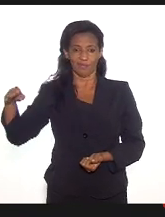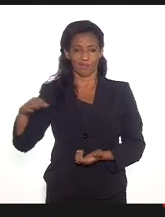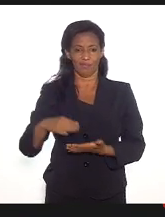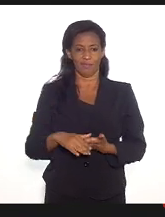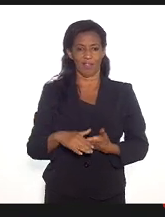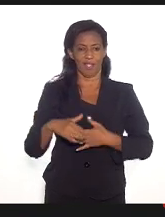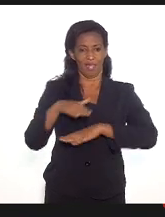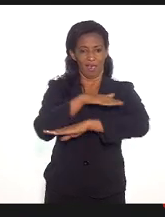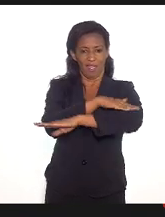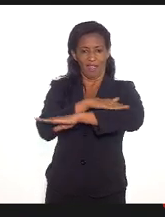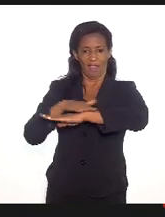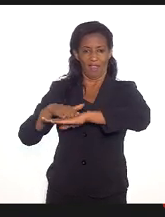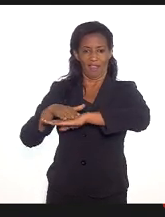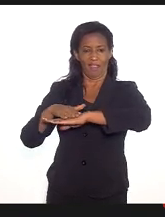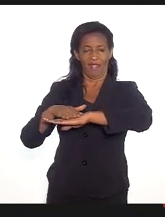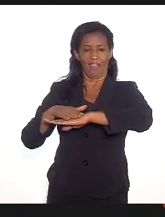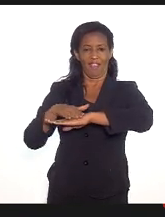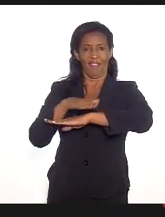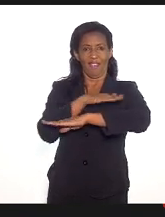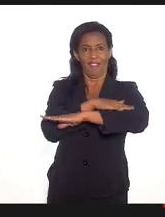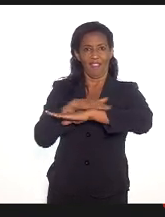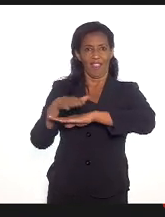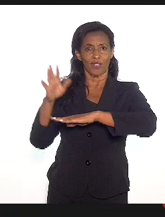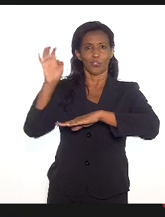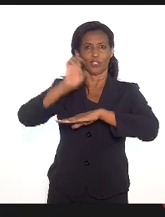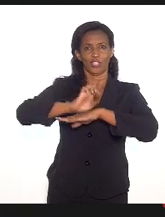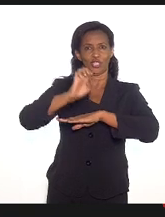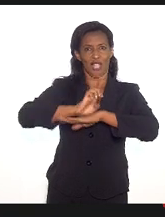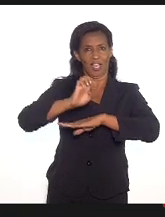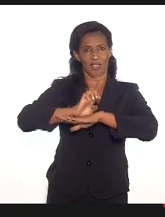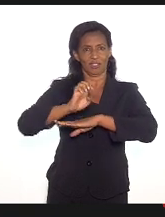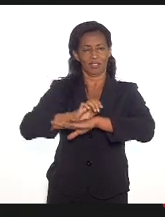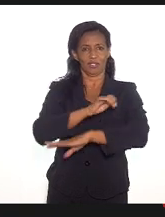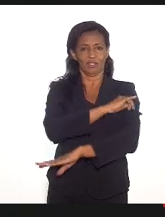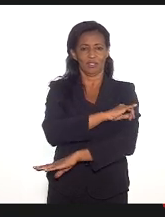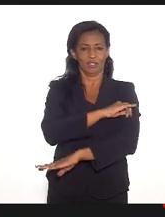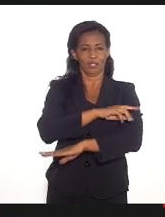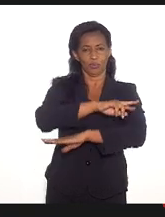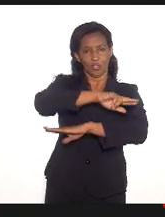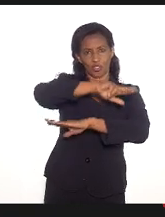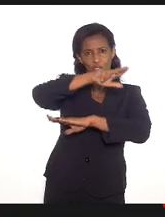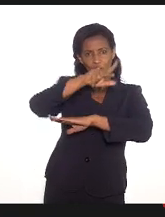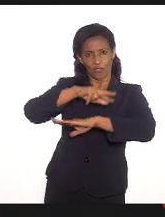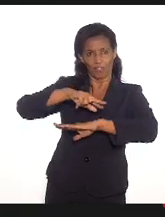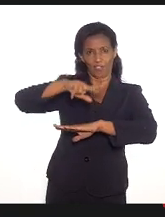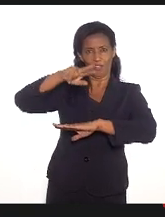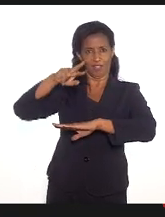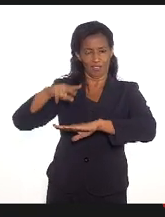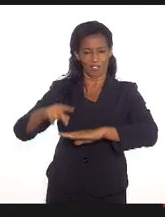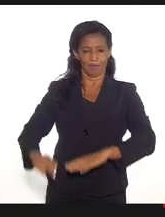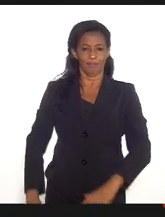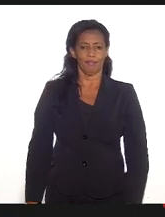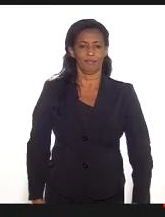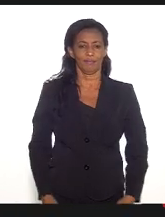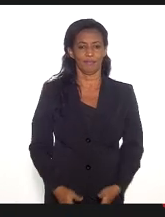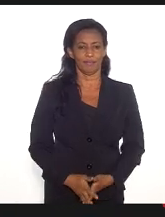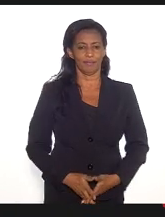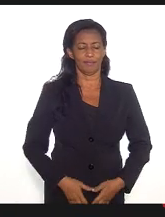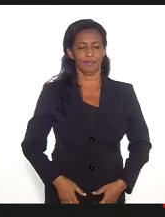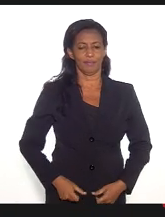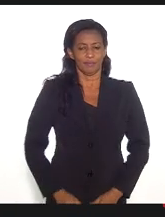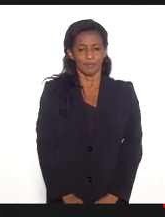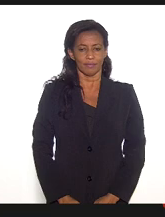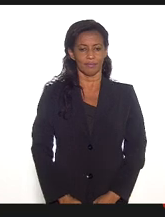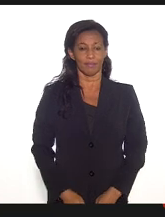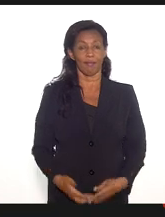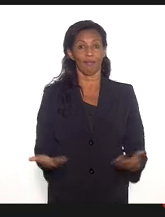o desenho da linha da costa do estado do Rio de Janeiro, com as suas diversas reentrâncias. Eu passo